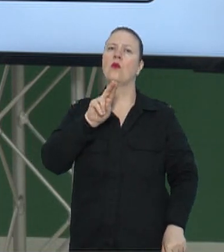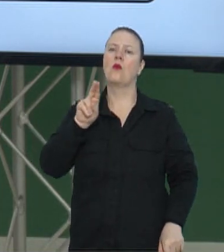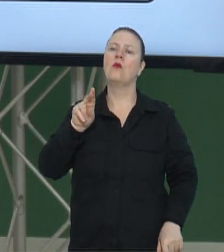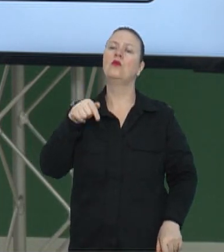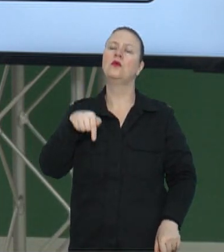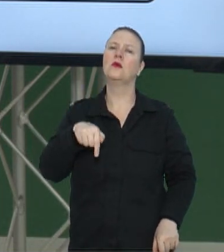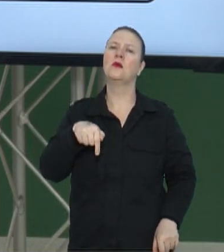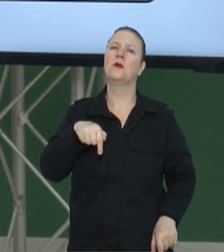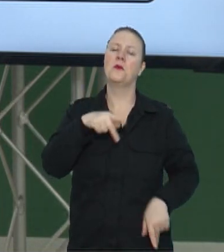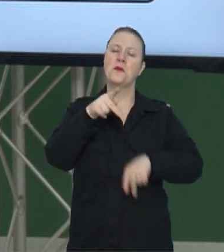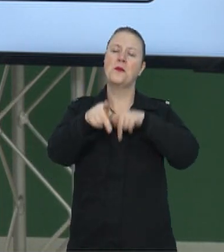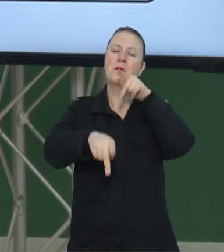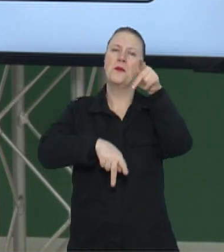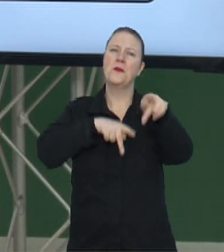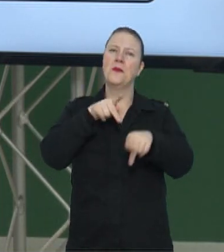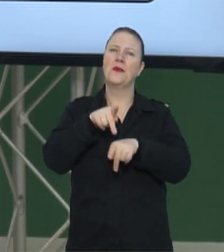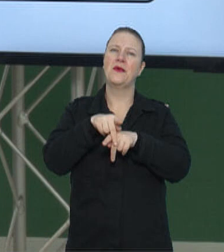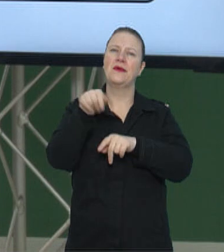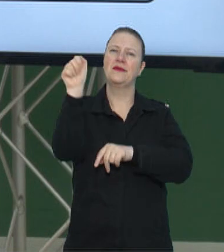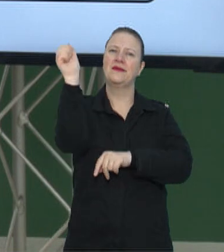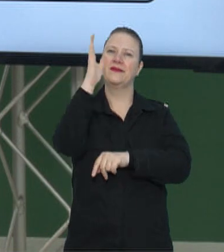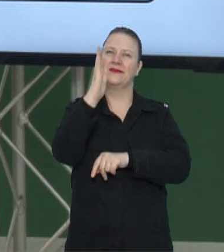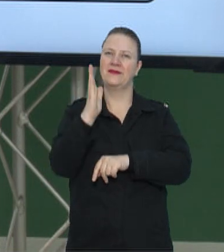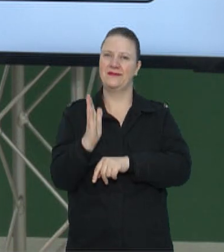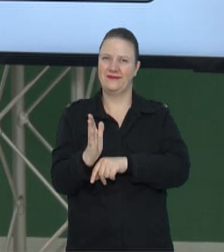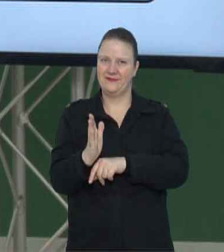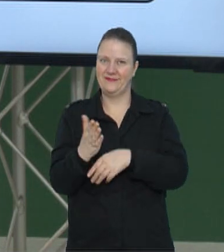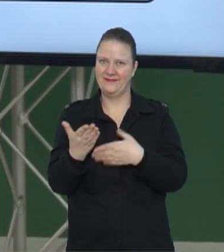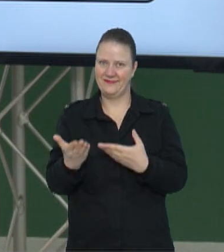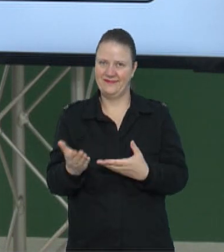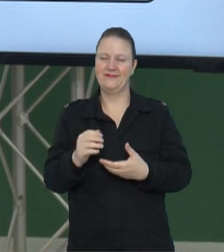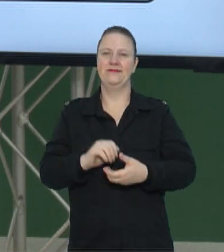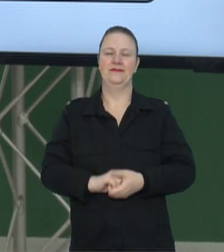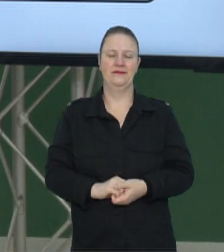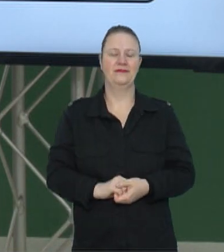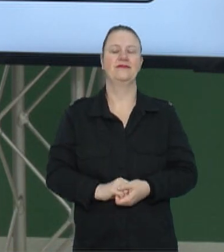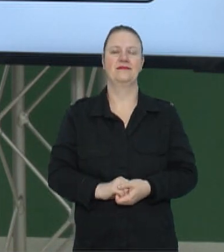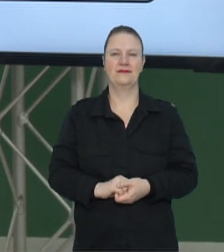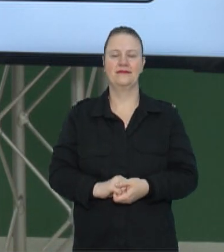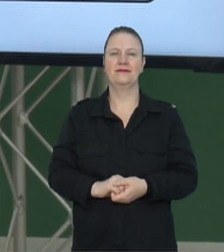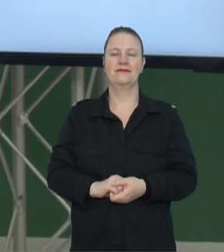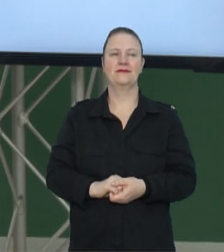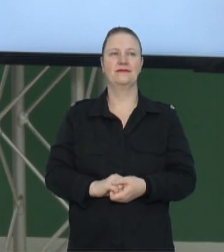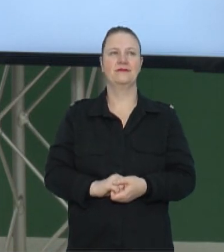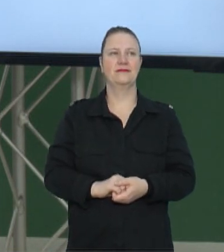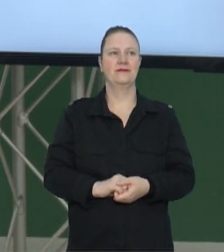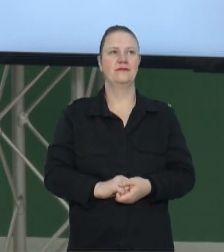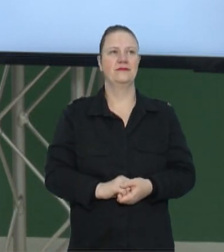brasileira, de povo brasileiro, né? Com a chegada desses povos vindos de outras partes do mundo.